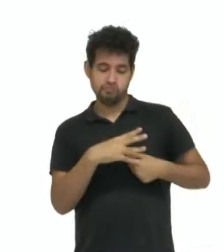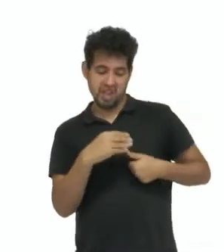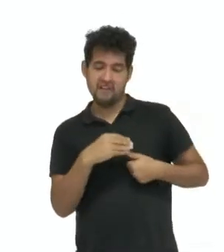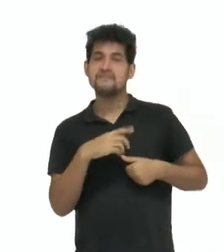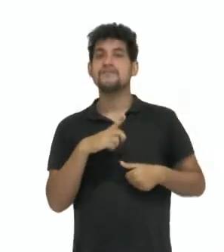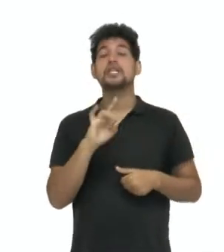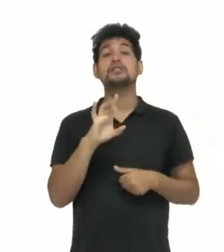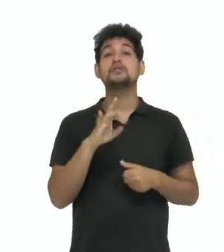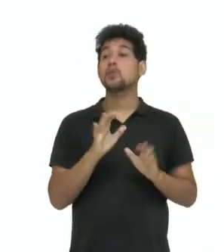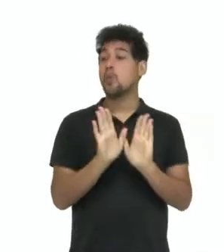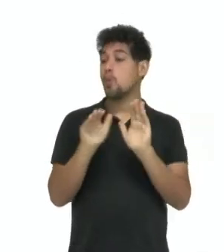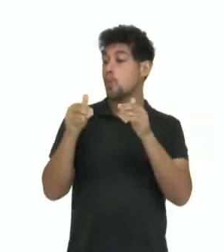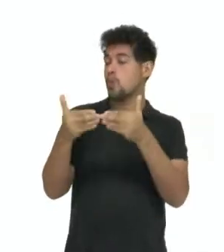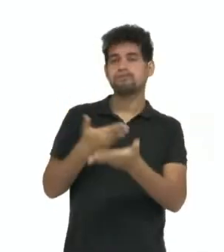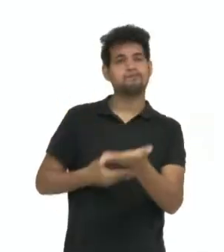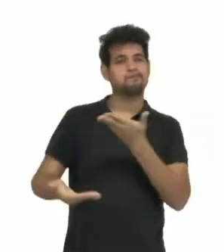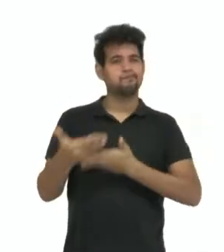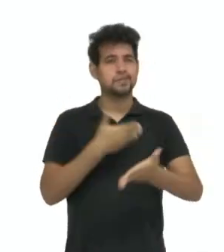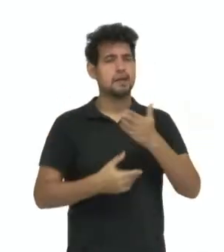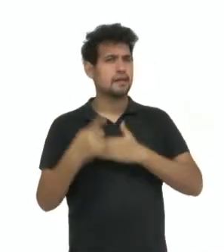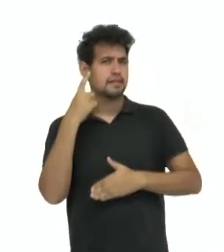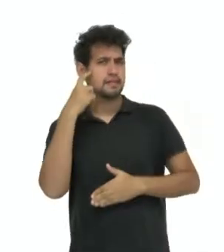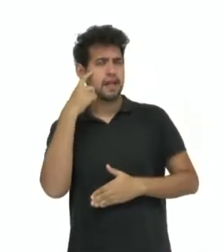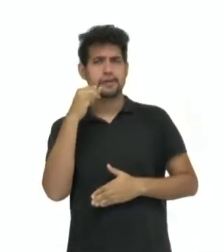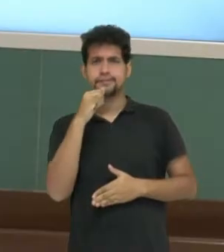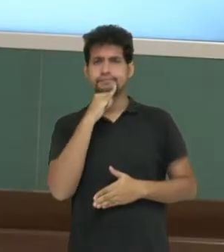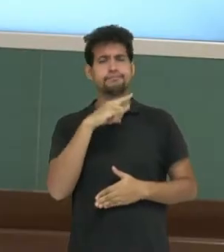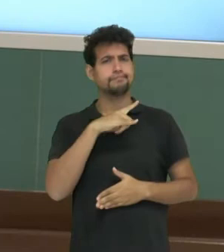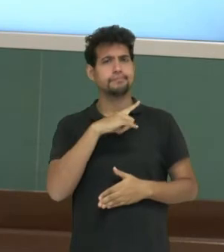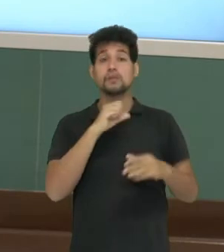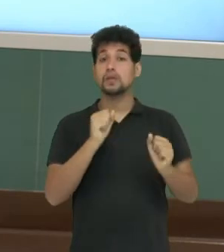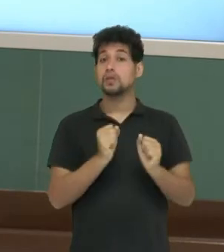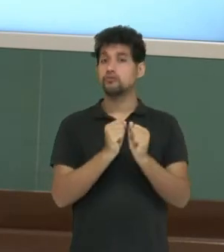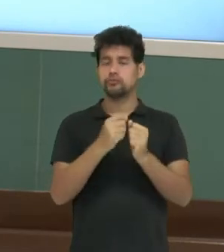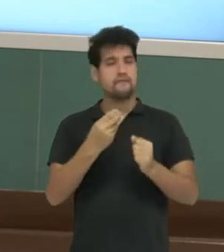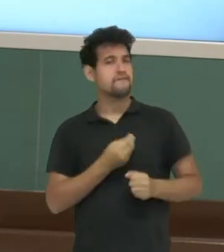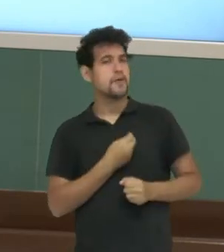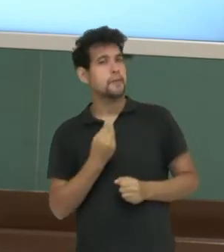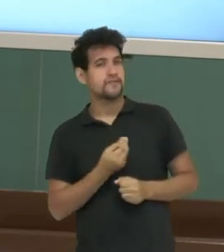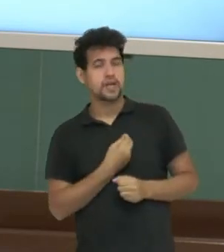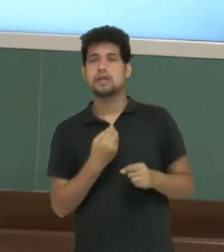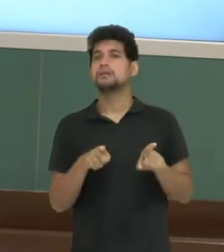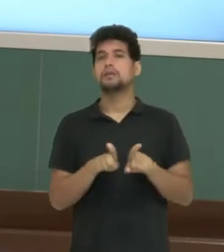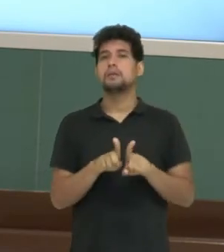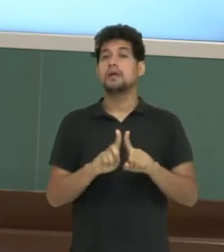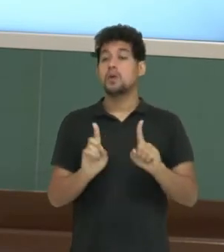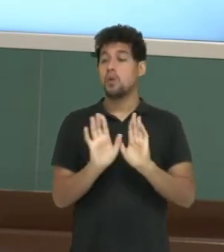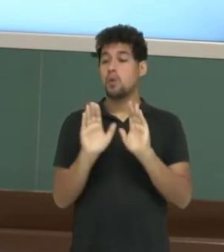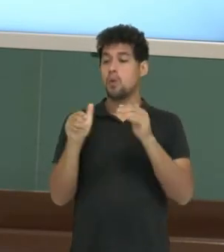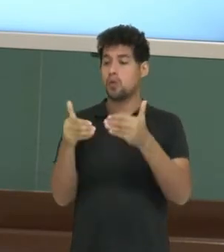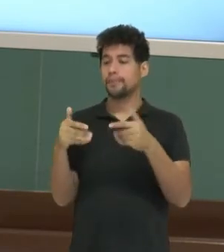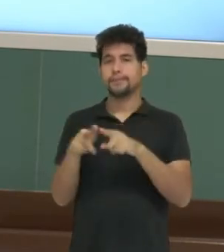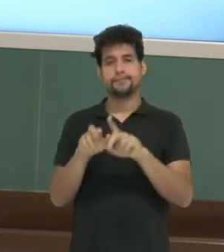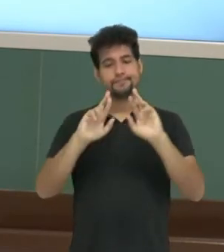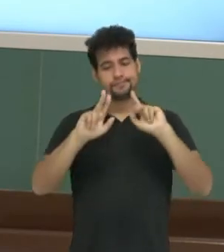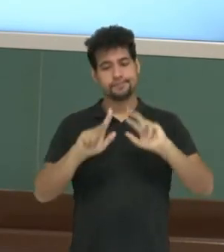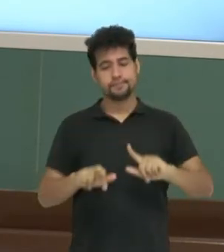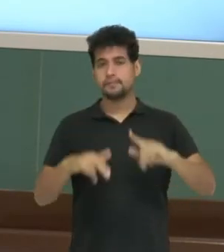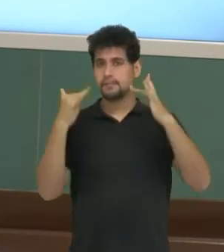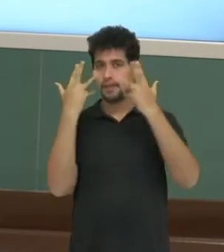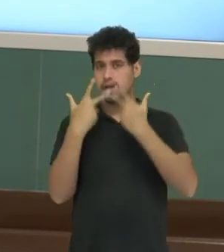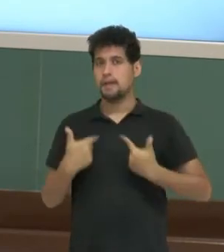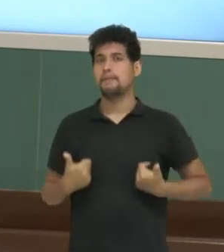em sociedade, e essa capacidade ali que eles têm de viver ali, né, em grupo com outros